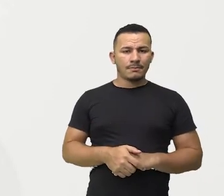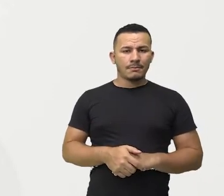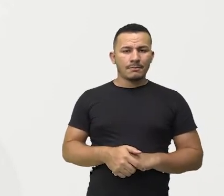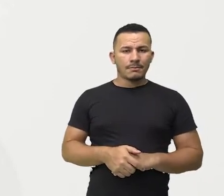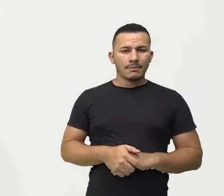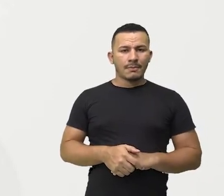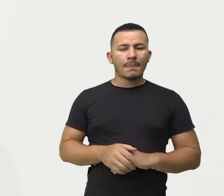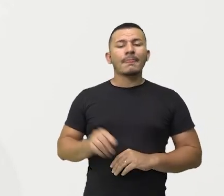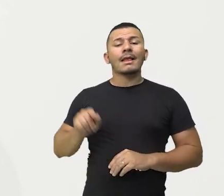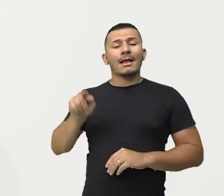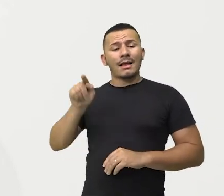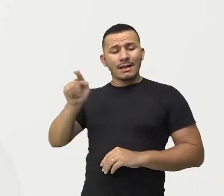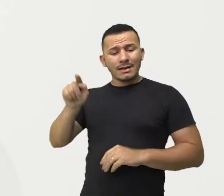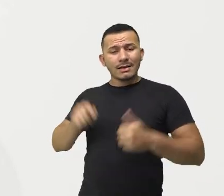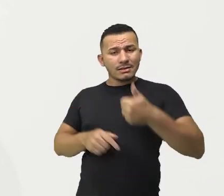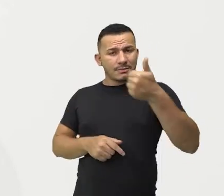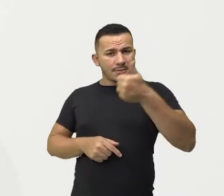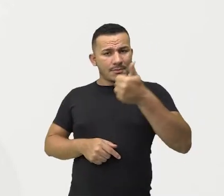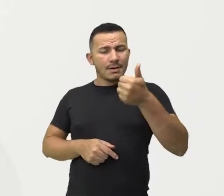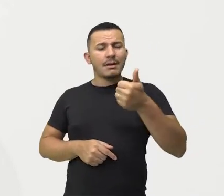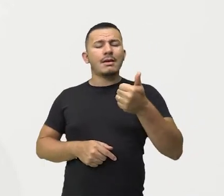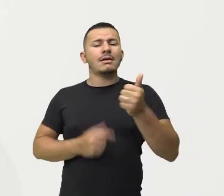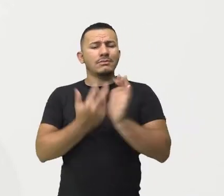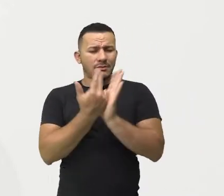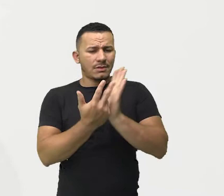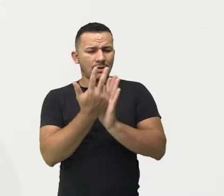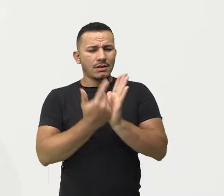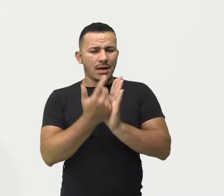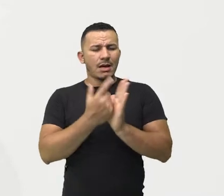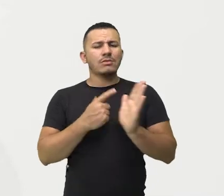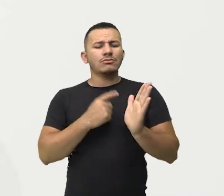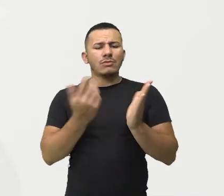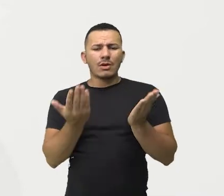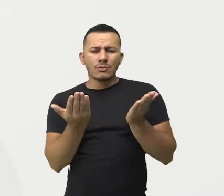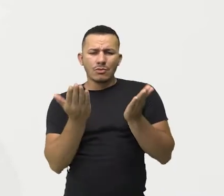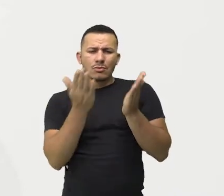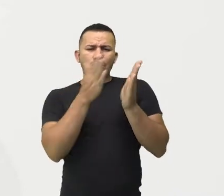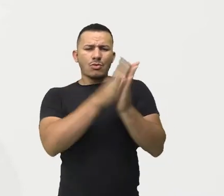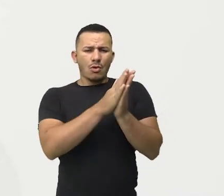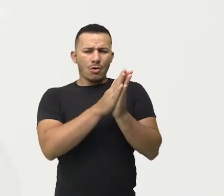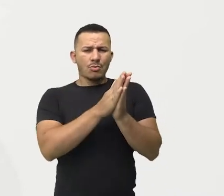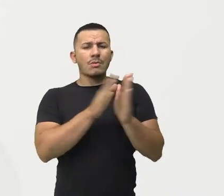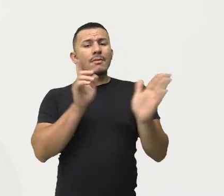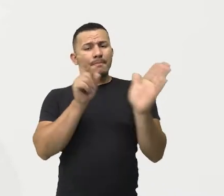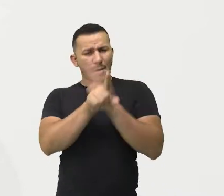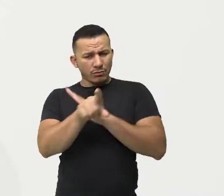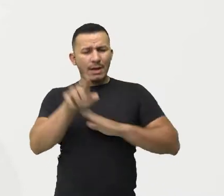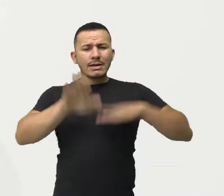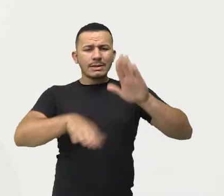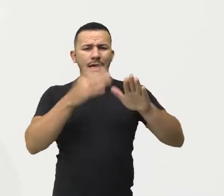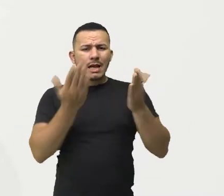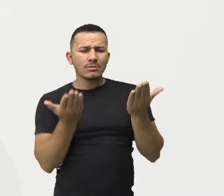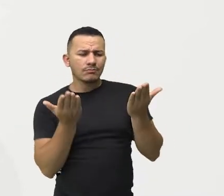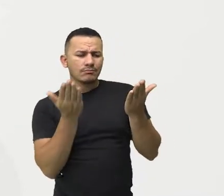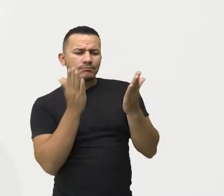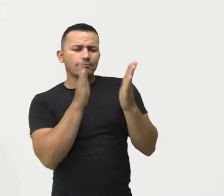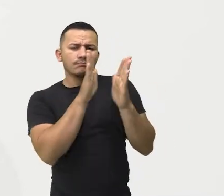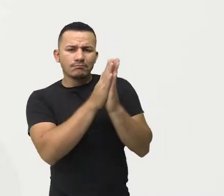é que eu dobro a figura, né? Será se eu dobrando eu vou